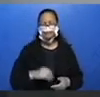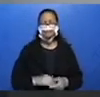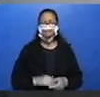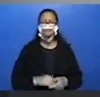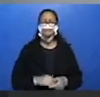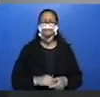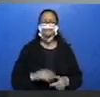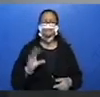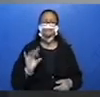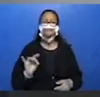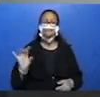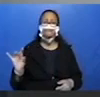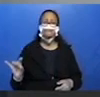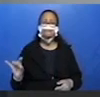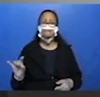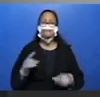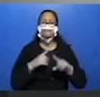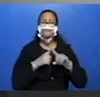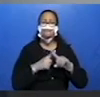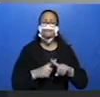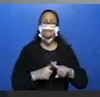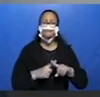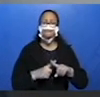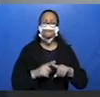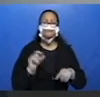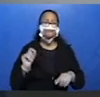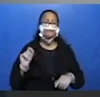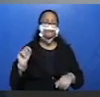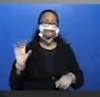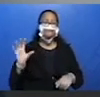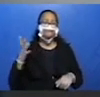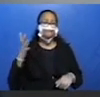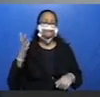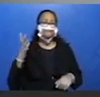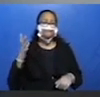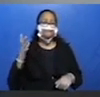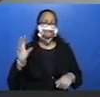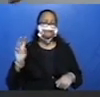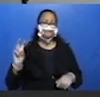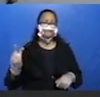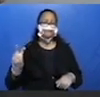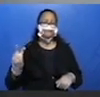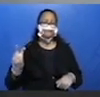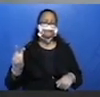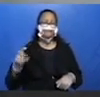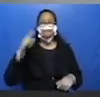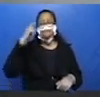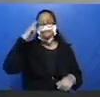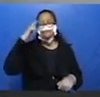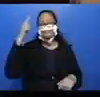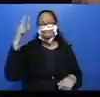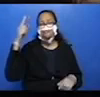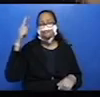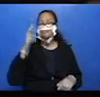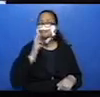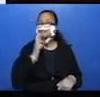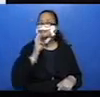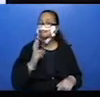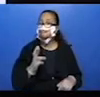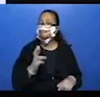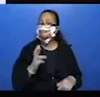A cada multiplicação, o que aconteceu com o algarismo 5? Pensem e